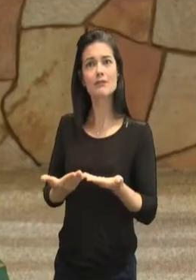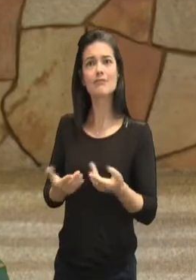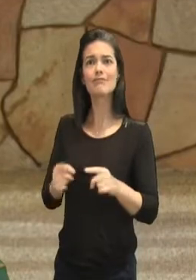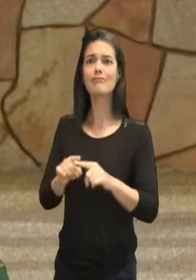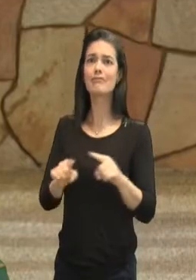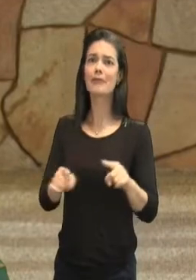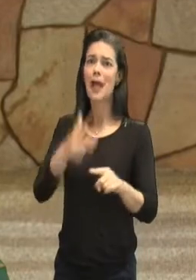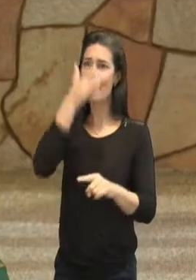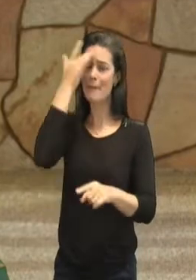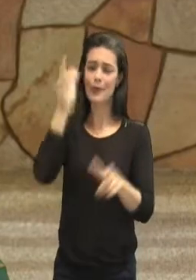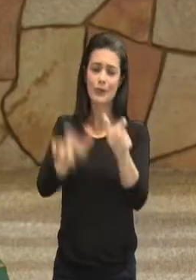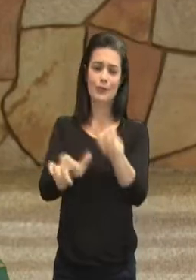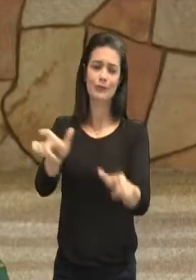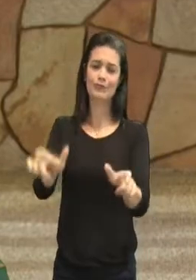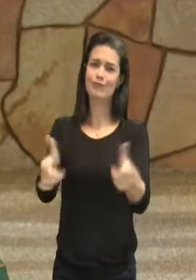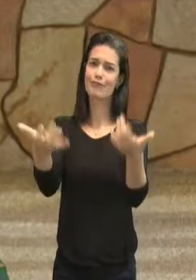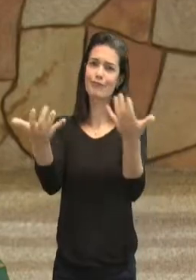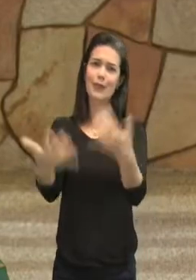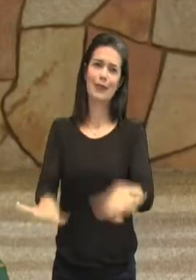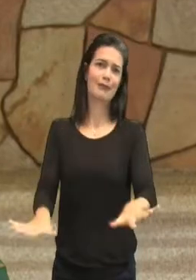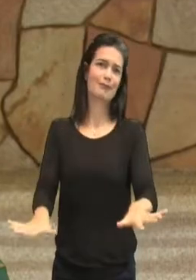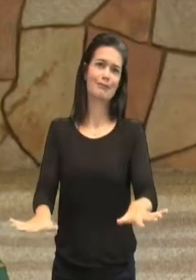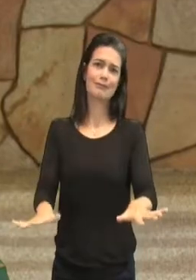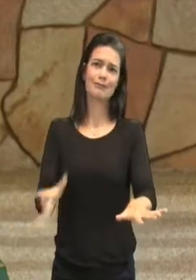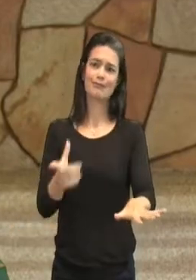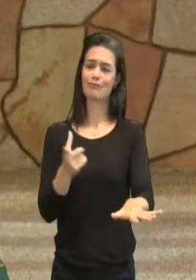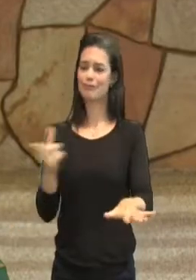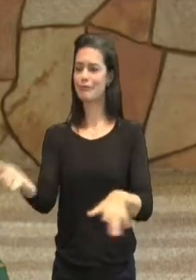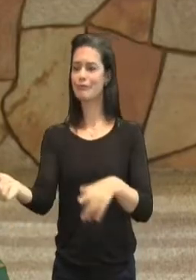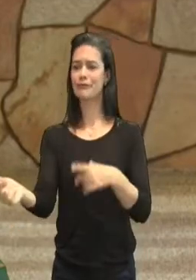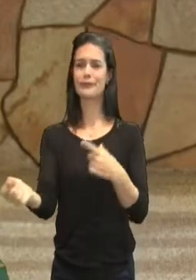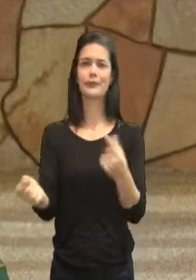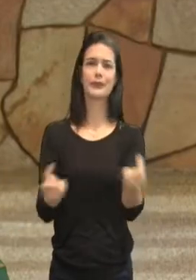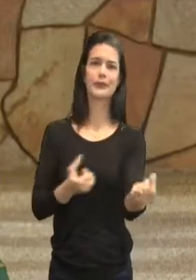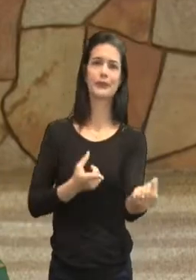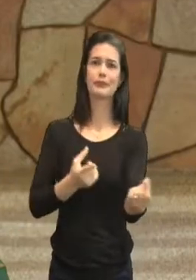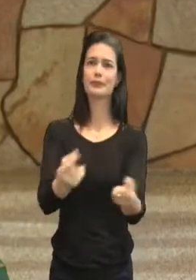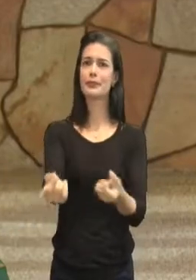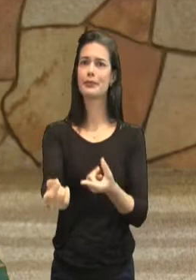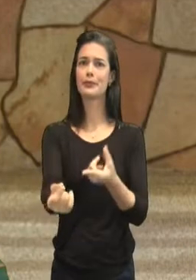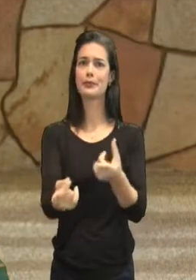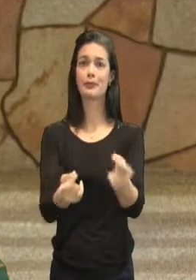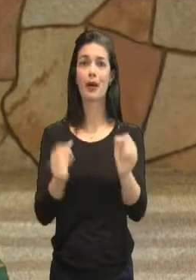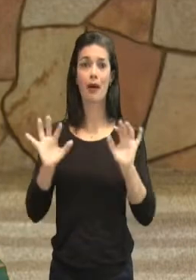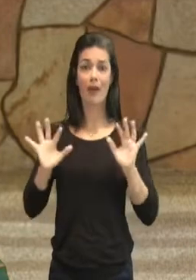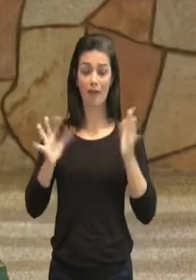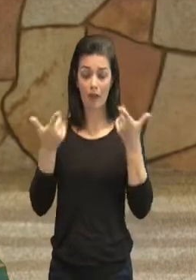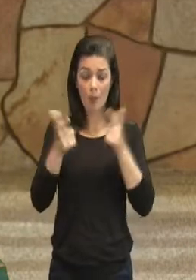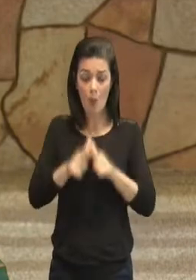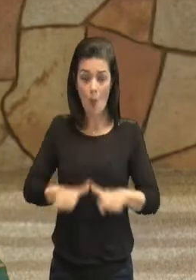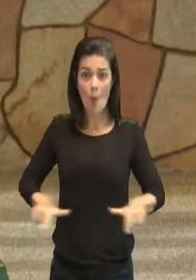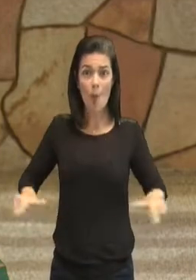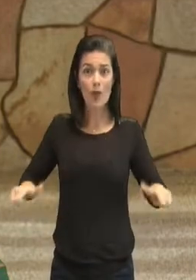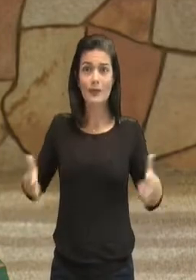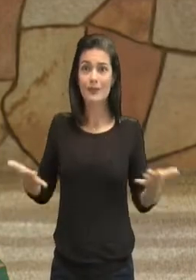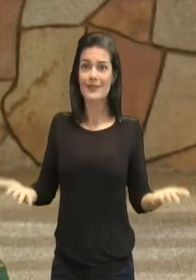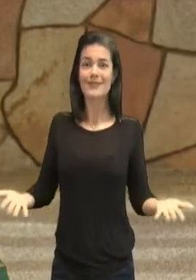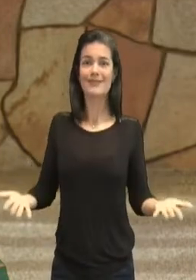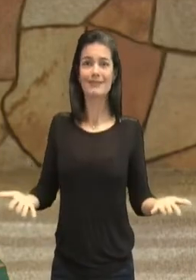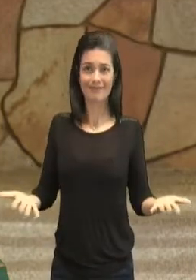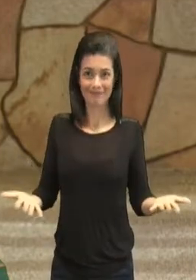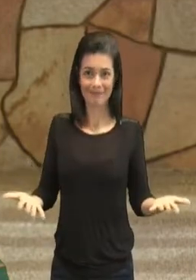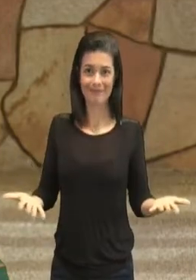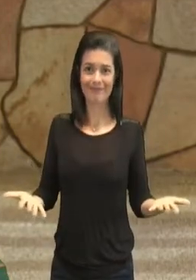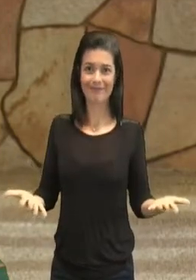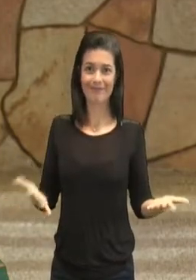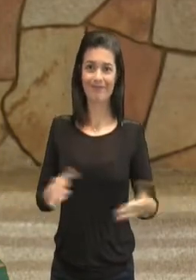se importaram e se foram, um para o seu campo, outro para o seu negócio, e os outros, agarrando os servos, os maltrataram